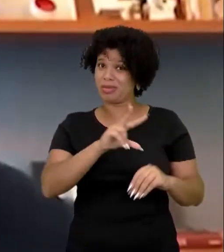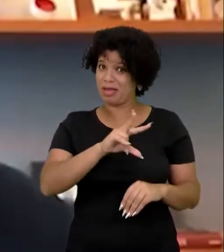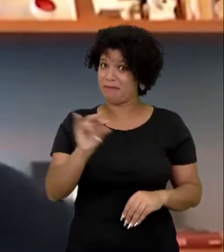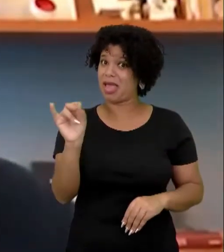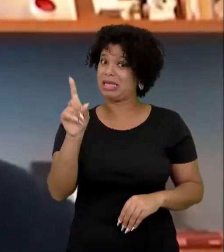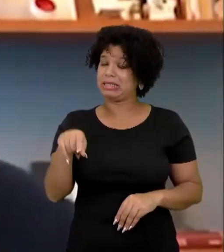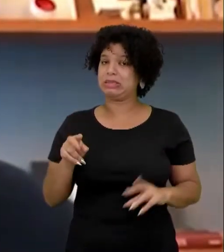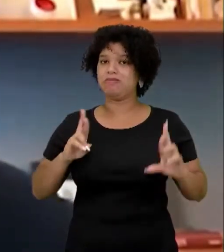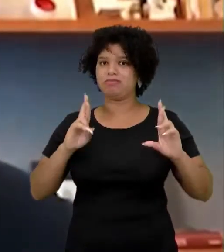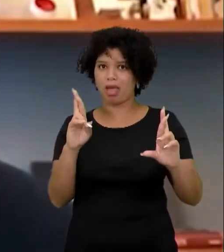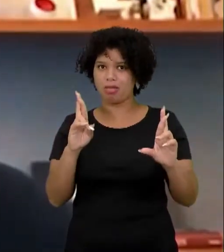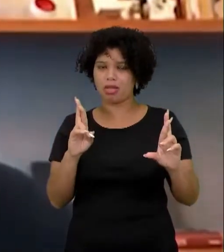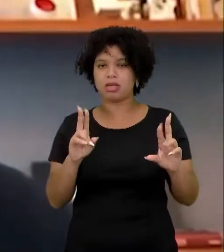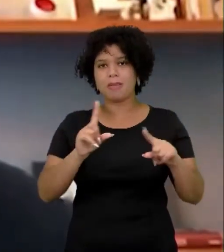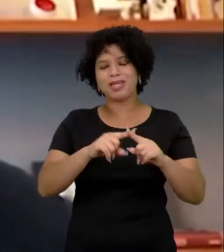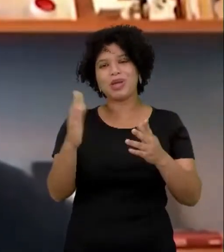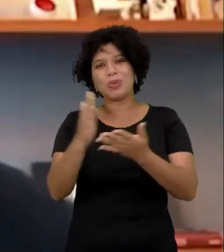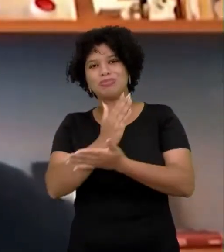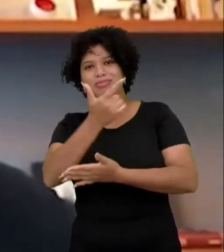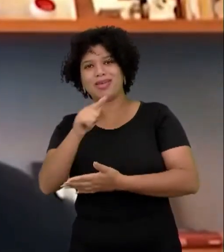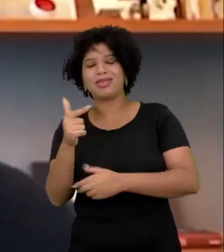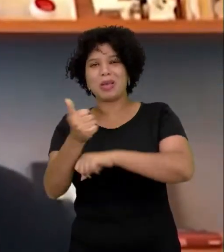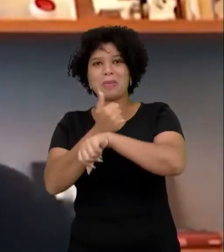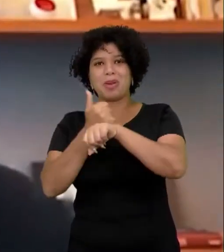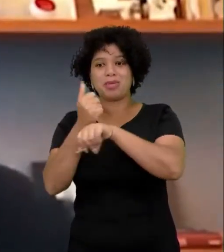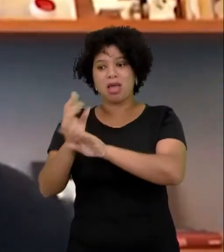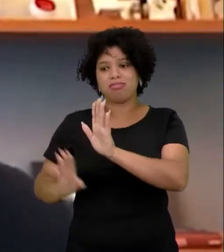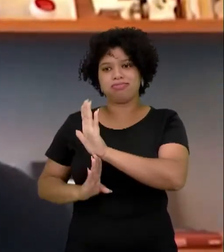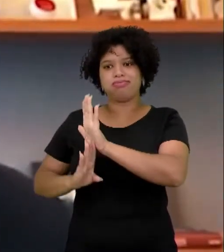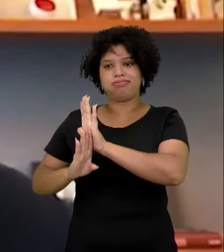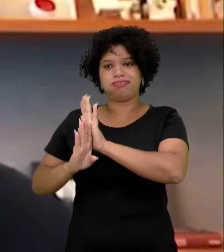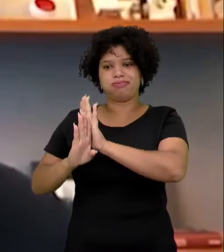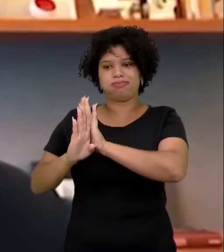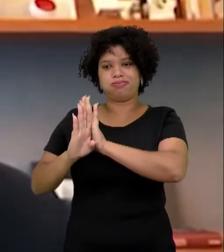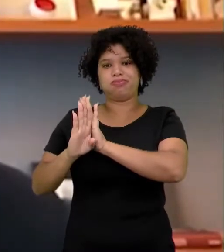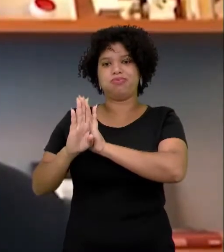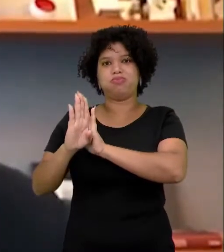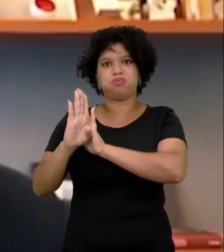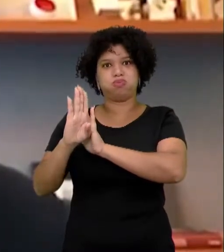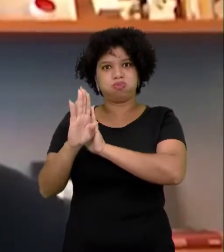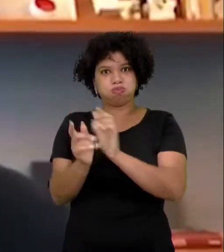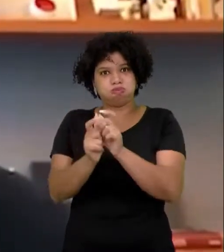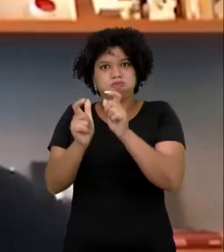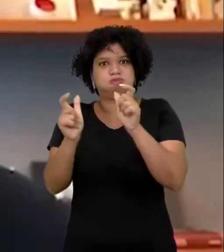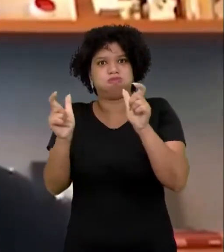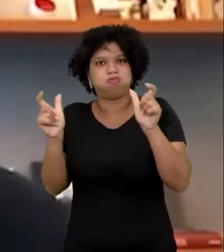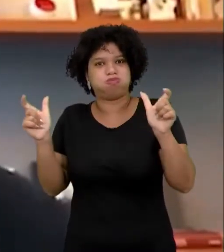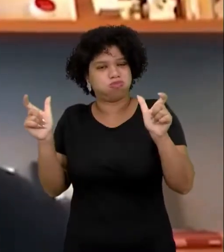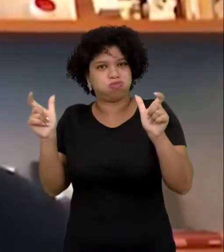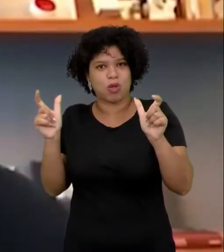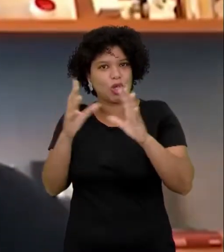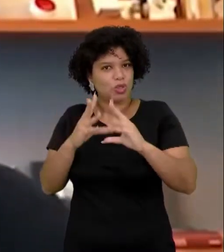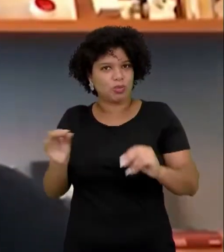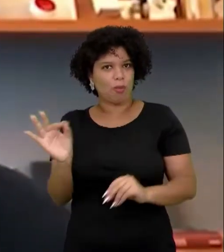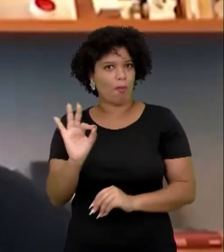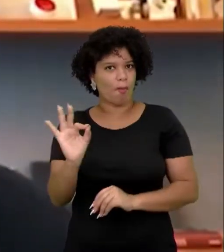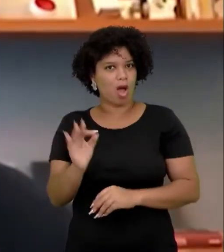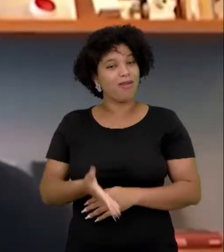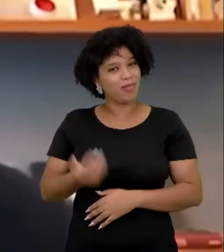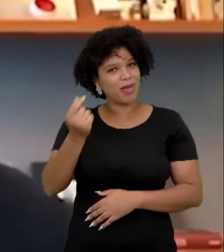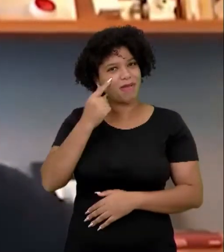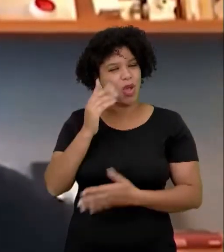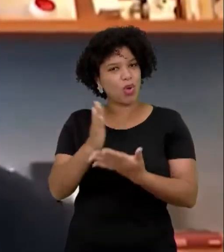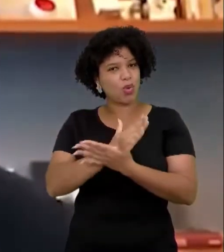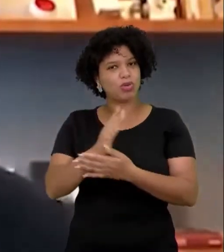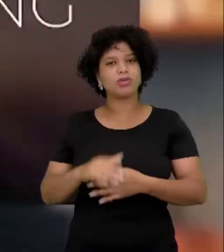de que serão extintas. E outras, por outro lado, têm uma tendência também quase gigante de que não serão extintas. Vamos a